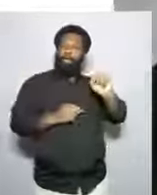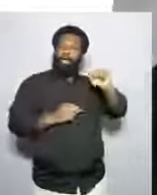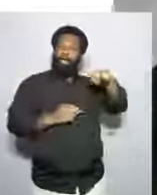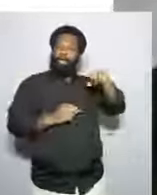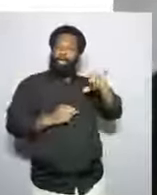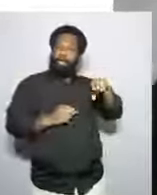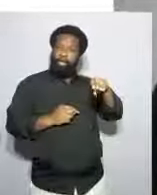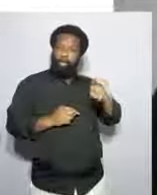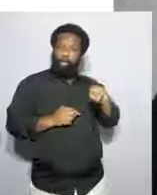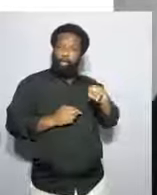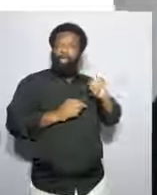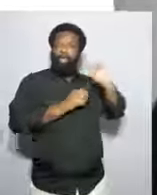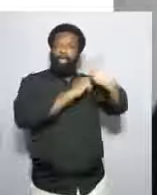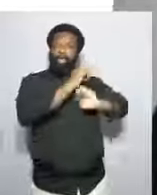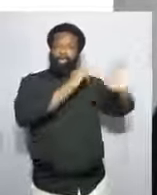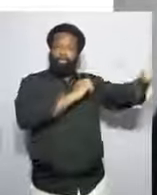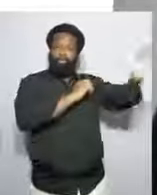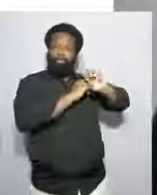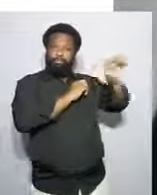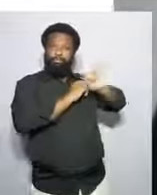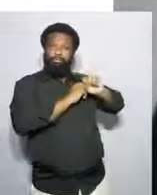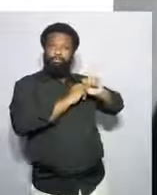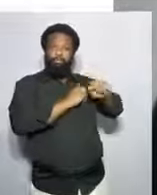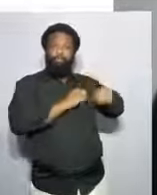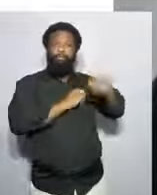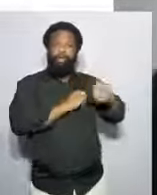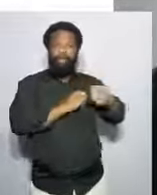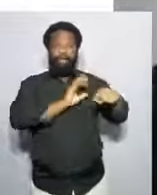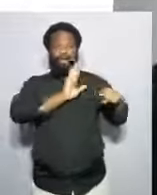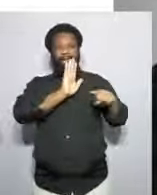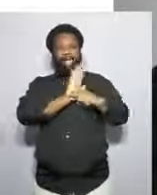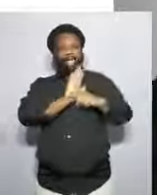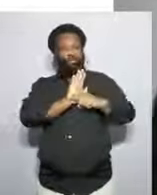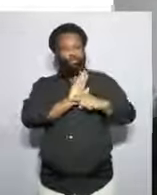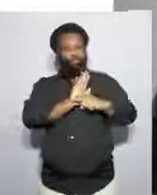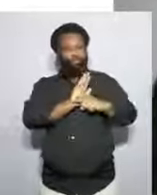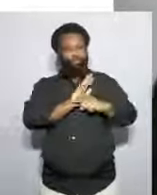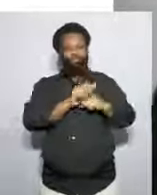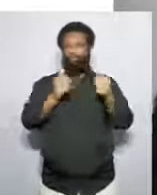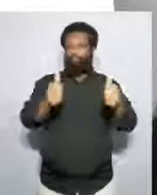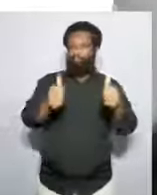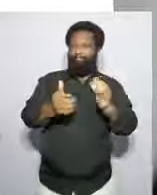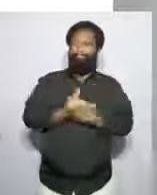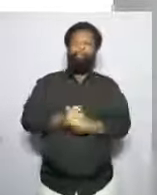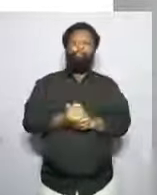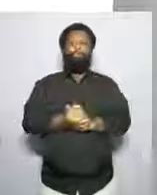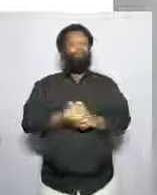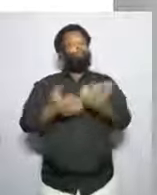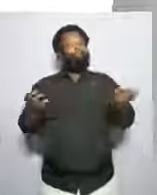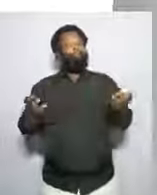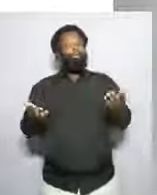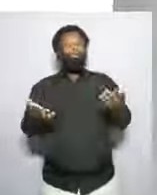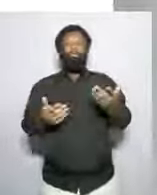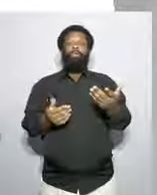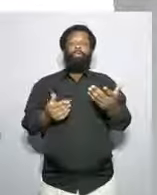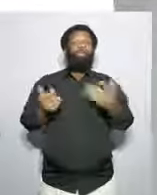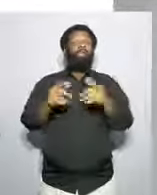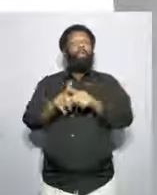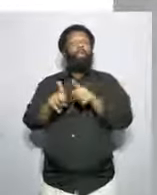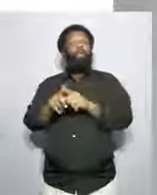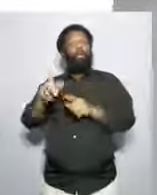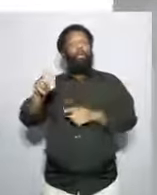quando ganham elétrons, ficam com carga negativa. Tudo bem? Pessoal, os gases nobres, nós